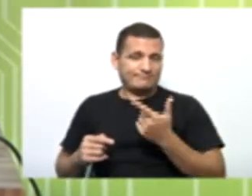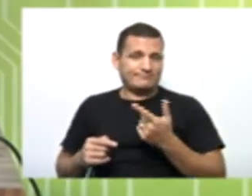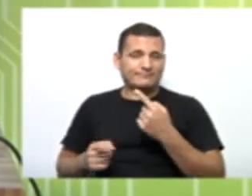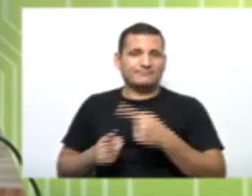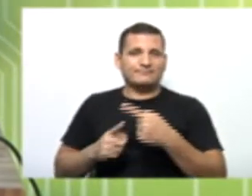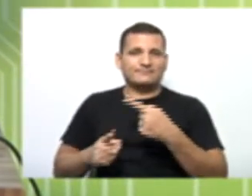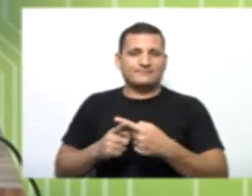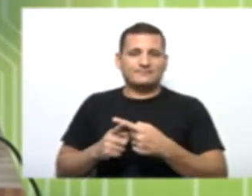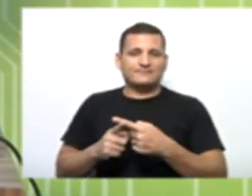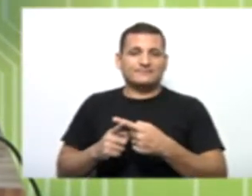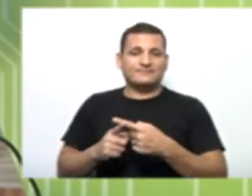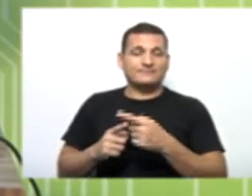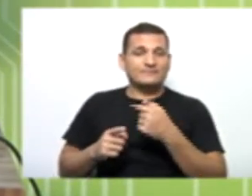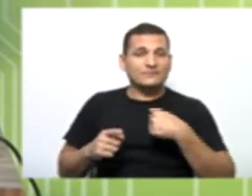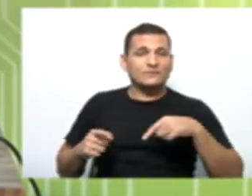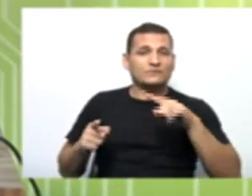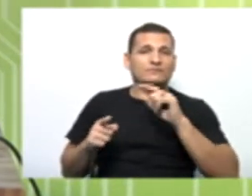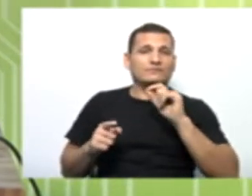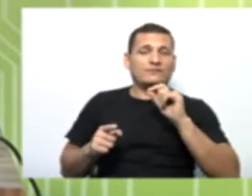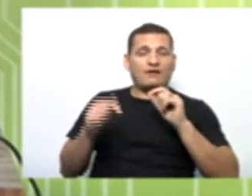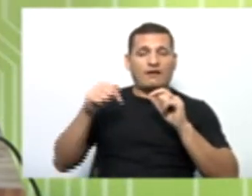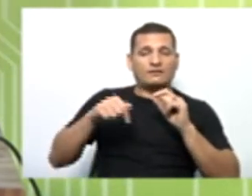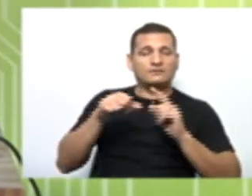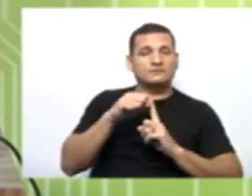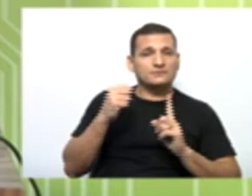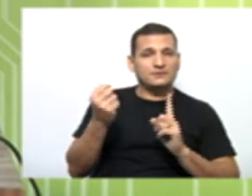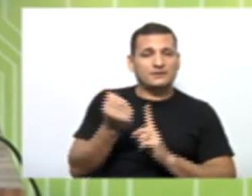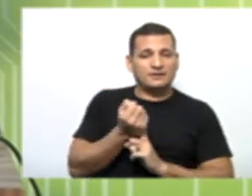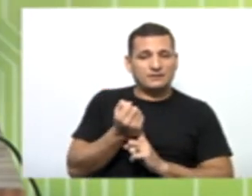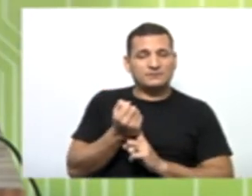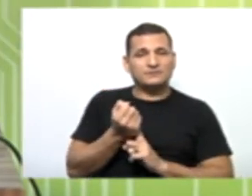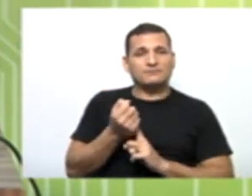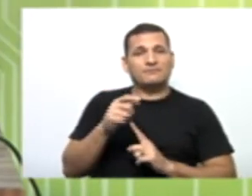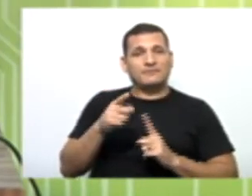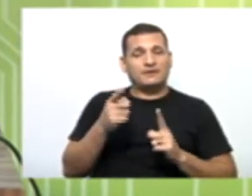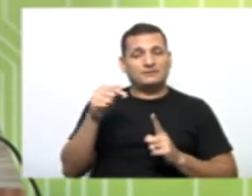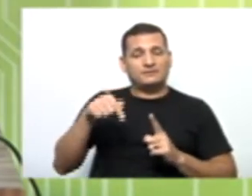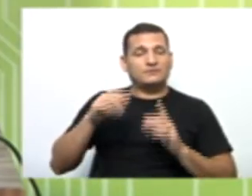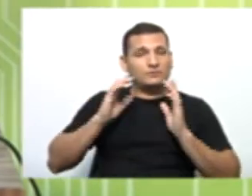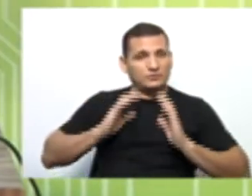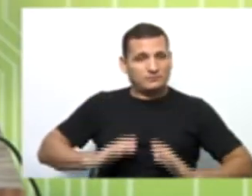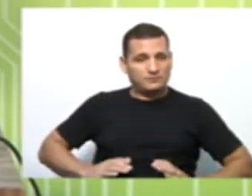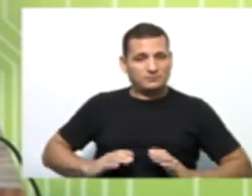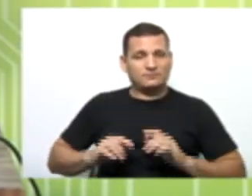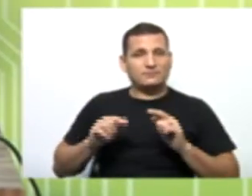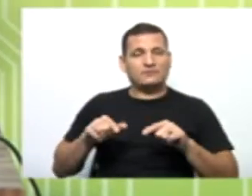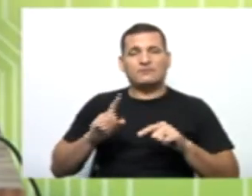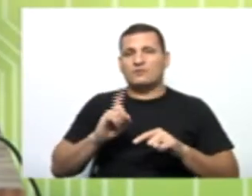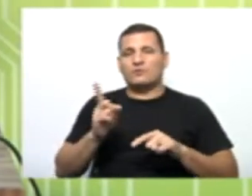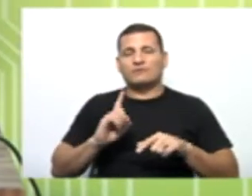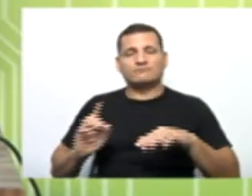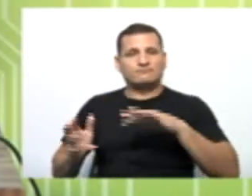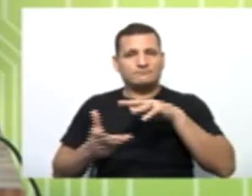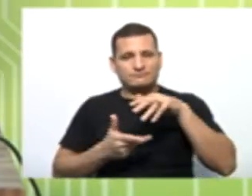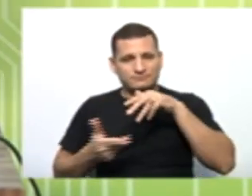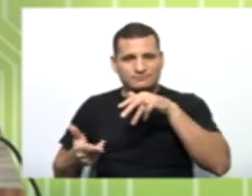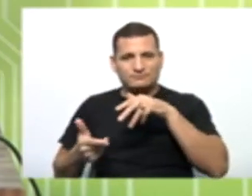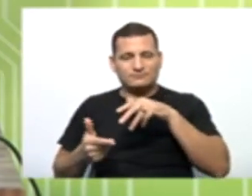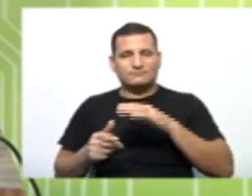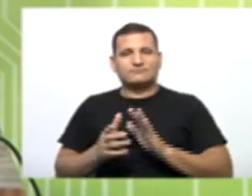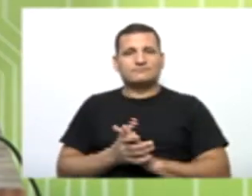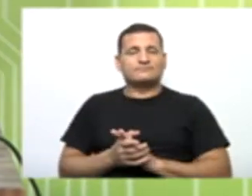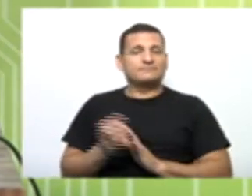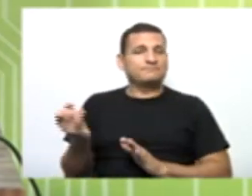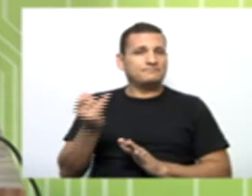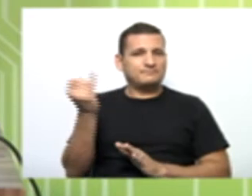pelo fato de nós vivermos numa sociedade, mas que o comportamento dessa sociedade, ele não é universal. E uma coisa é